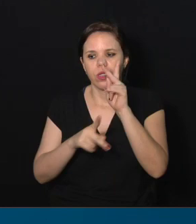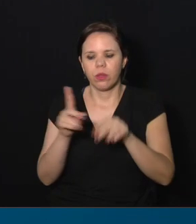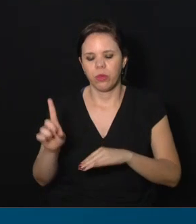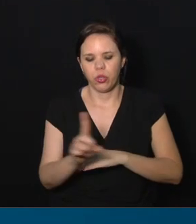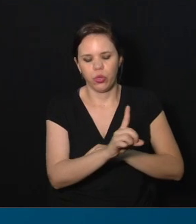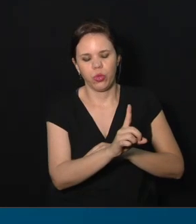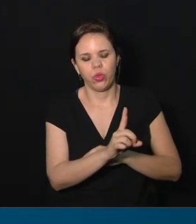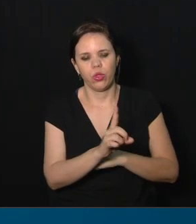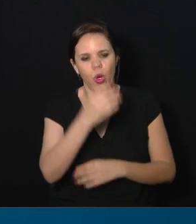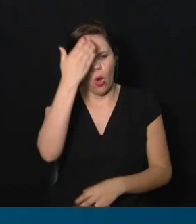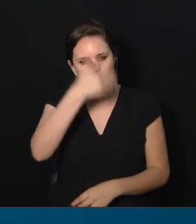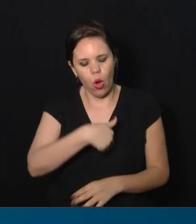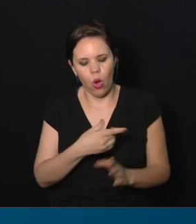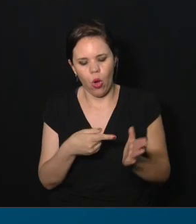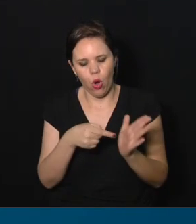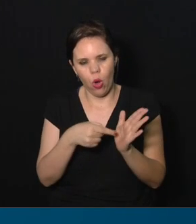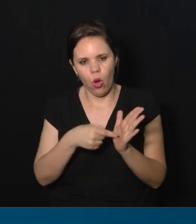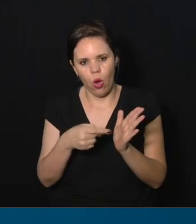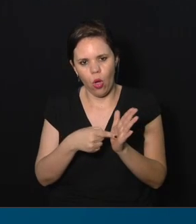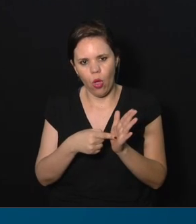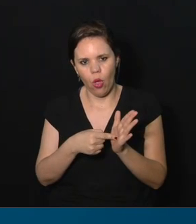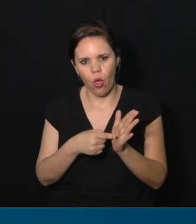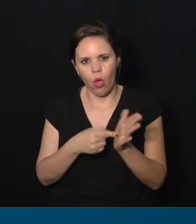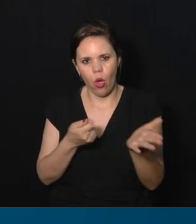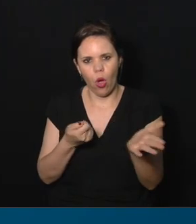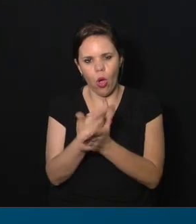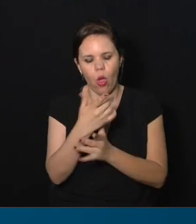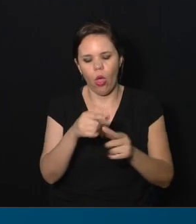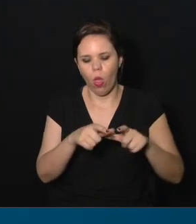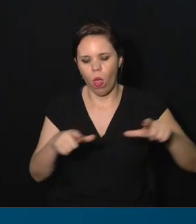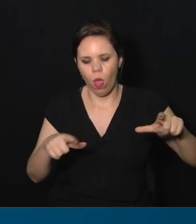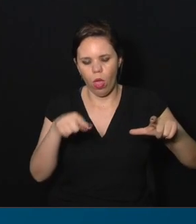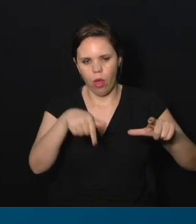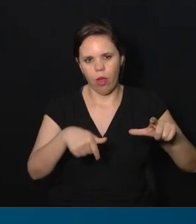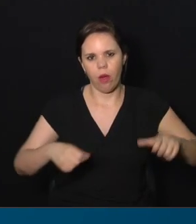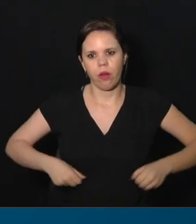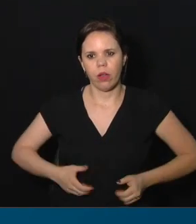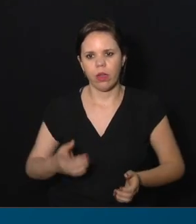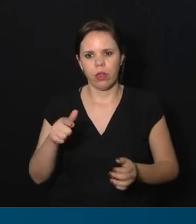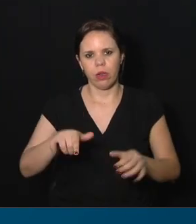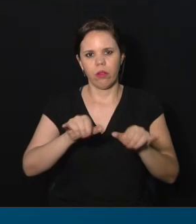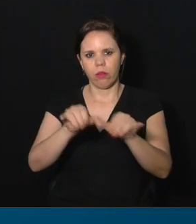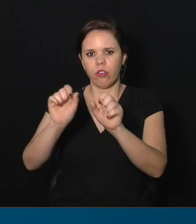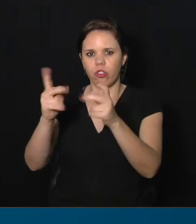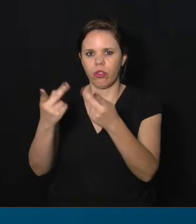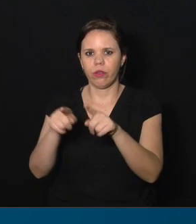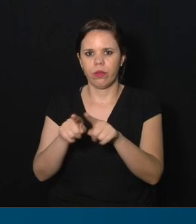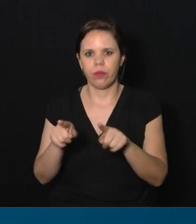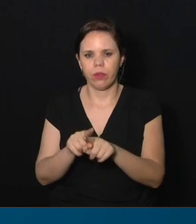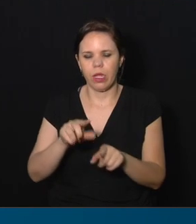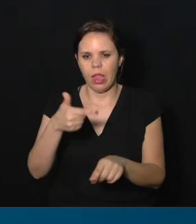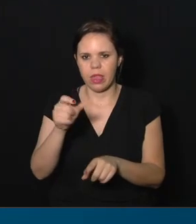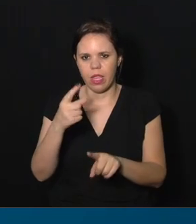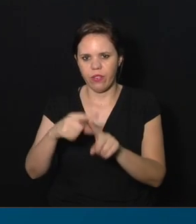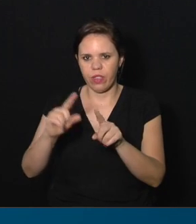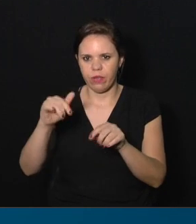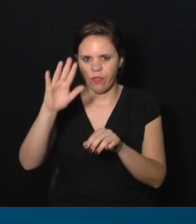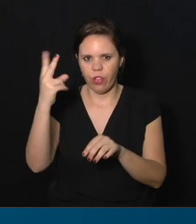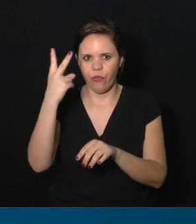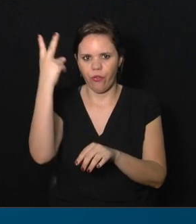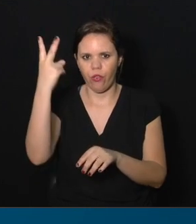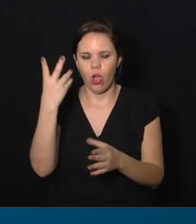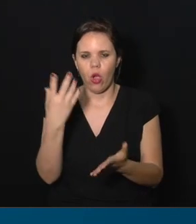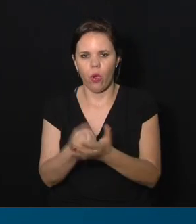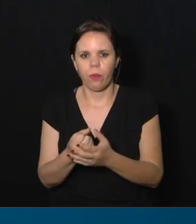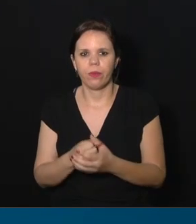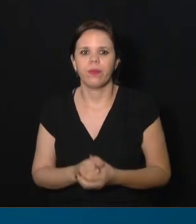que comprovarem através de nota fiscal terem consumido nesses estabelecimentos pelo menos 10 vezes o valor cobrado